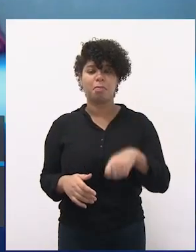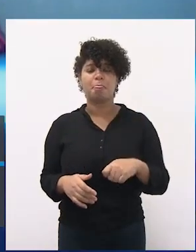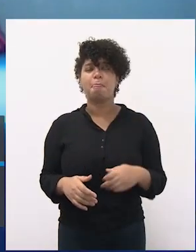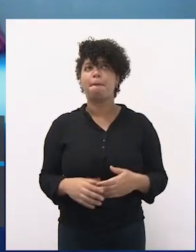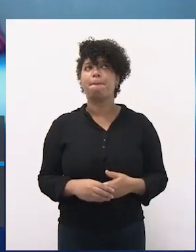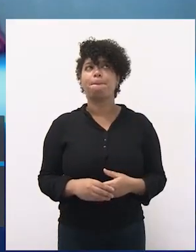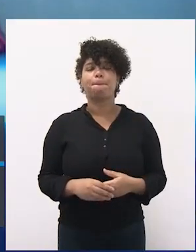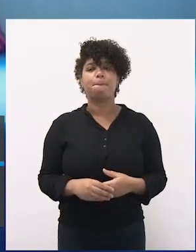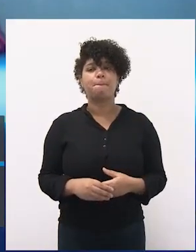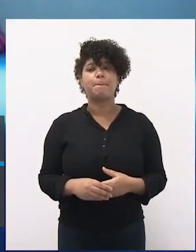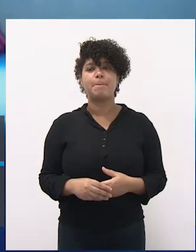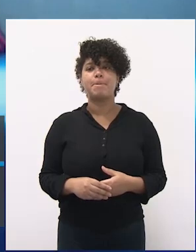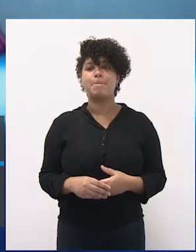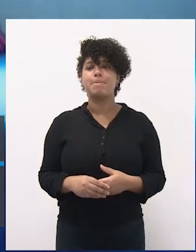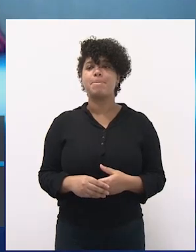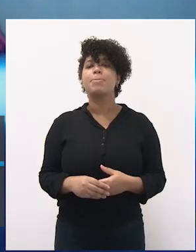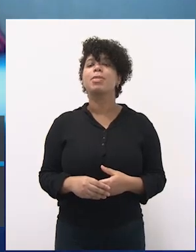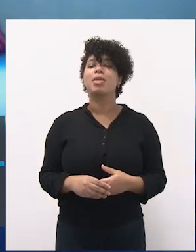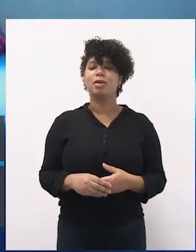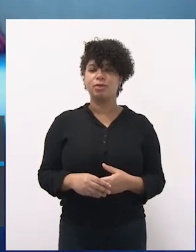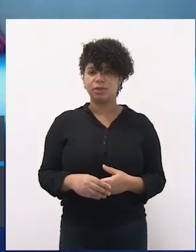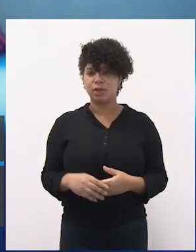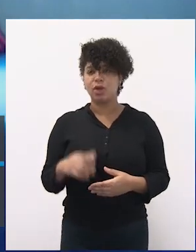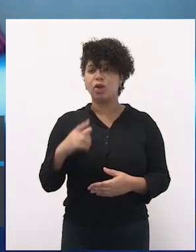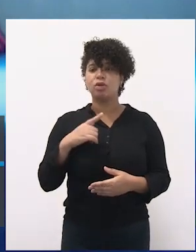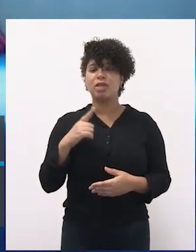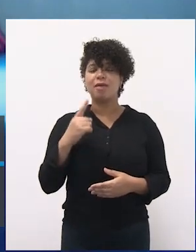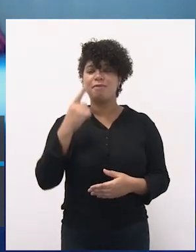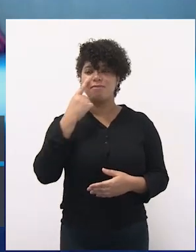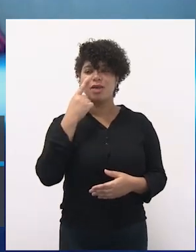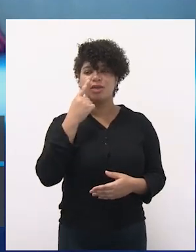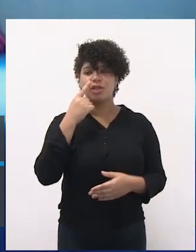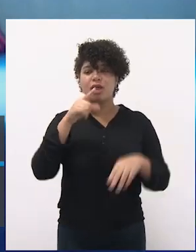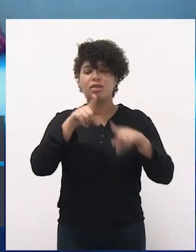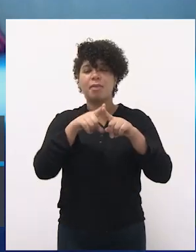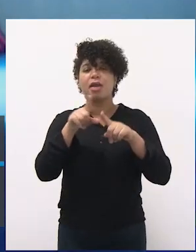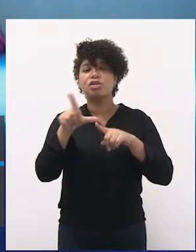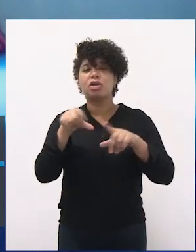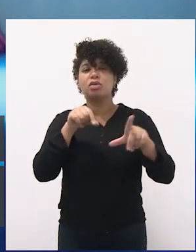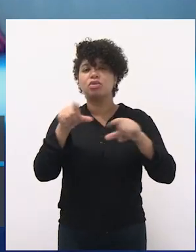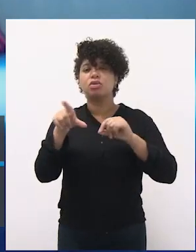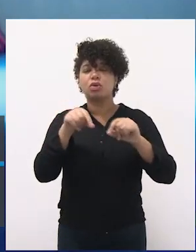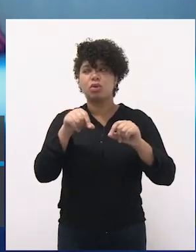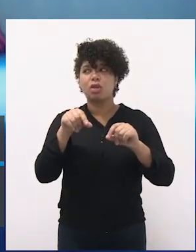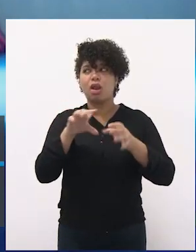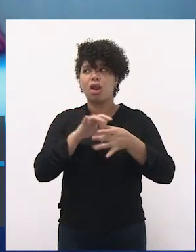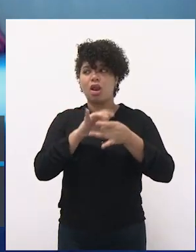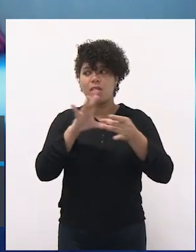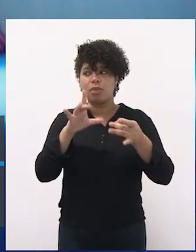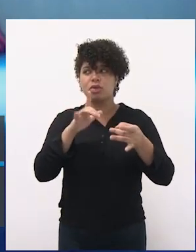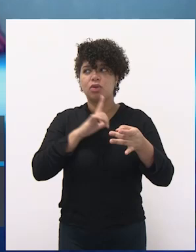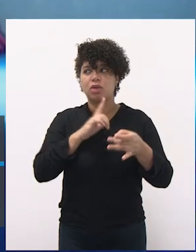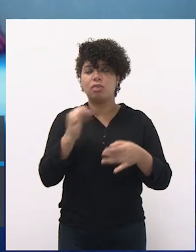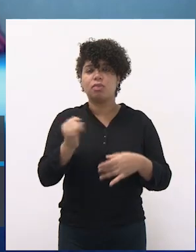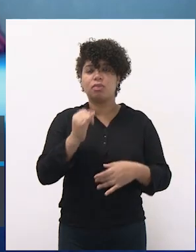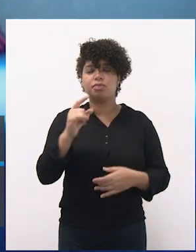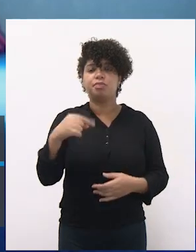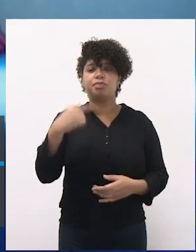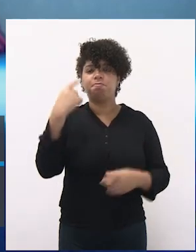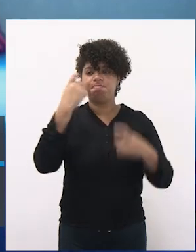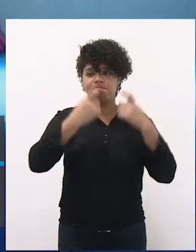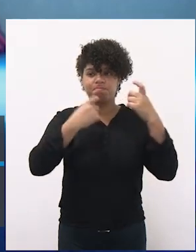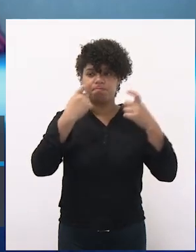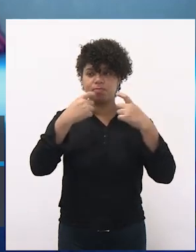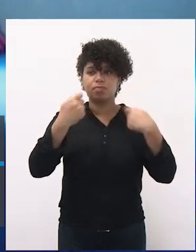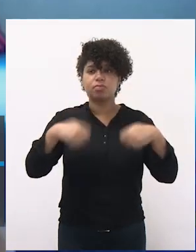pegue músicas e áudio que já são licenciados. Então, é muito importante você se preocupar com isso, não